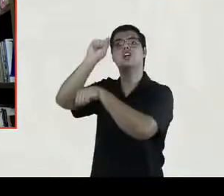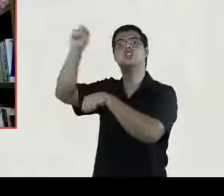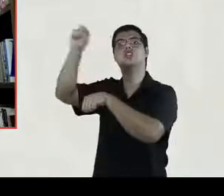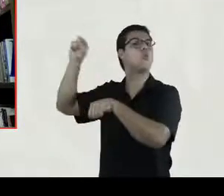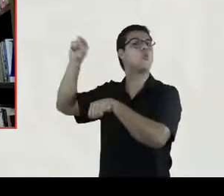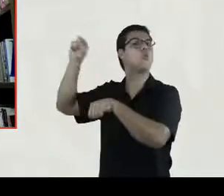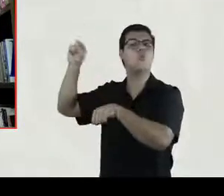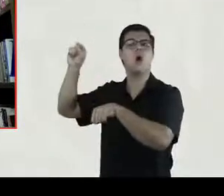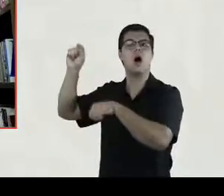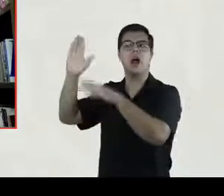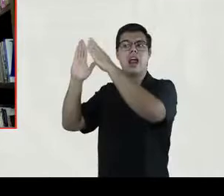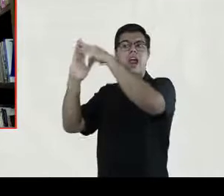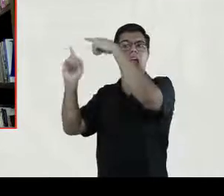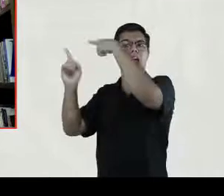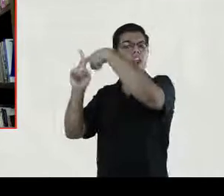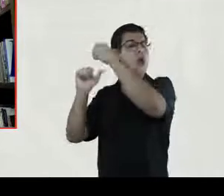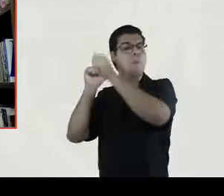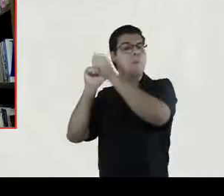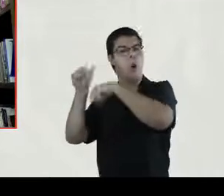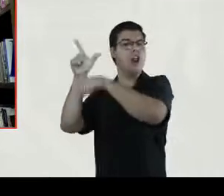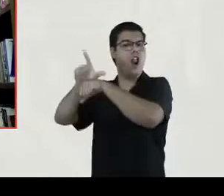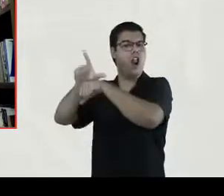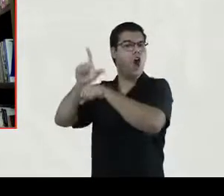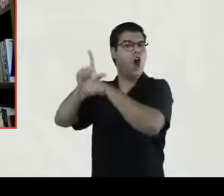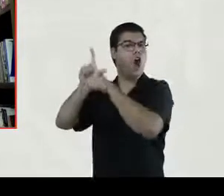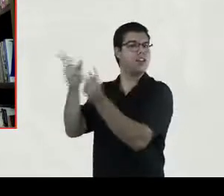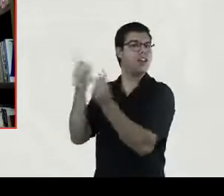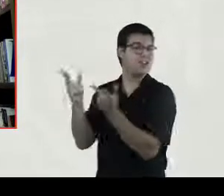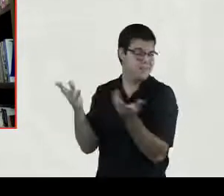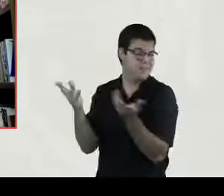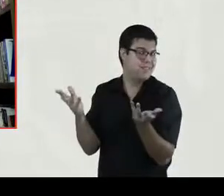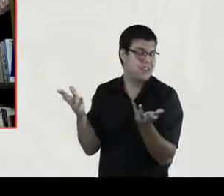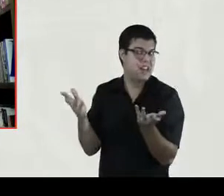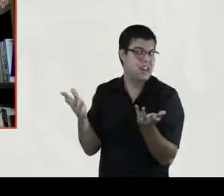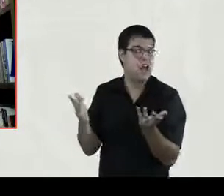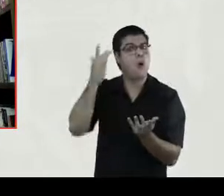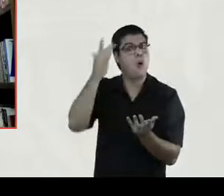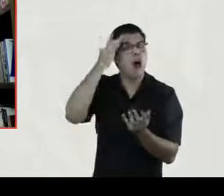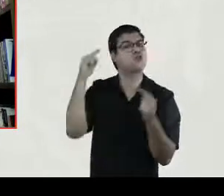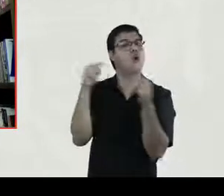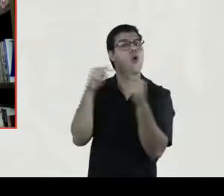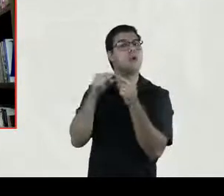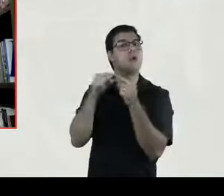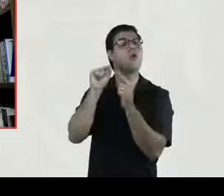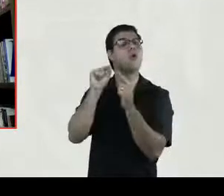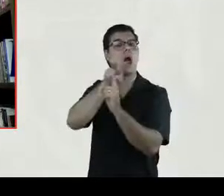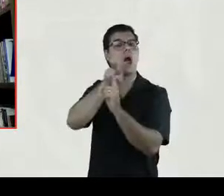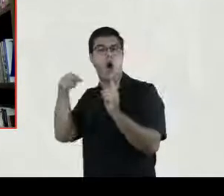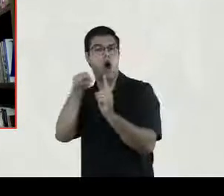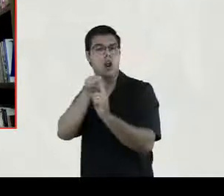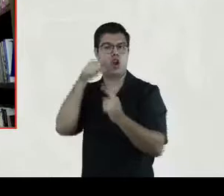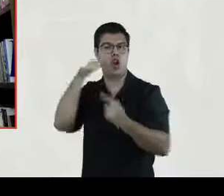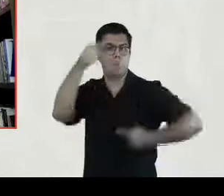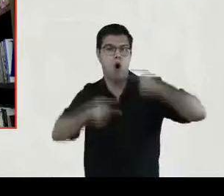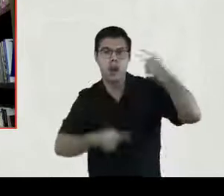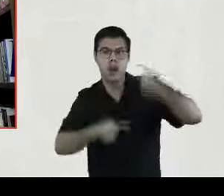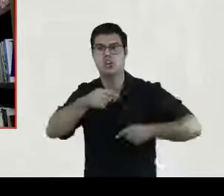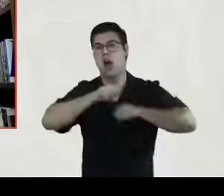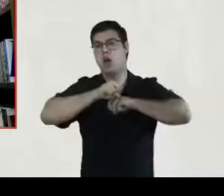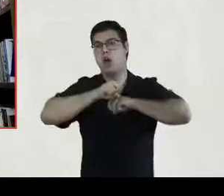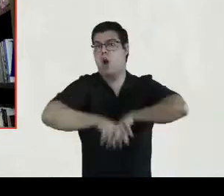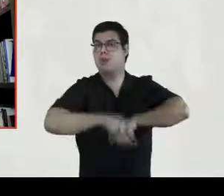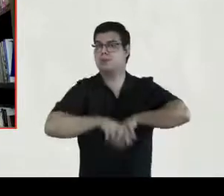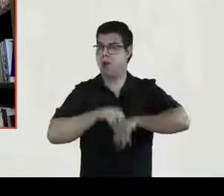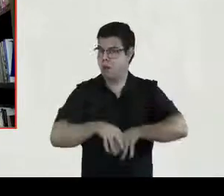Holanda, acho que teve algum caso como esse. Então, eu acho que é uma questão de perspectiva, uma questão de política, uma questão de educação,